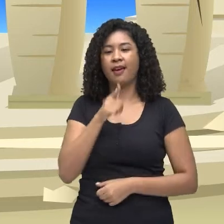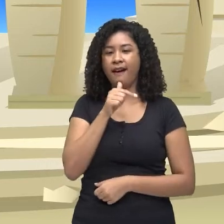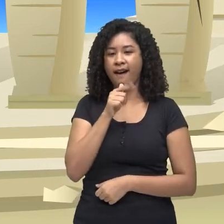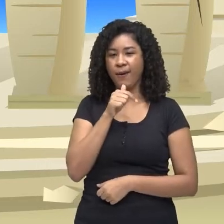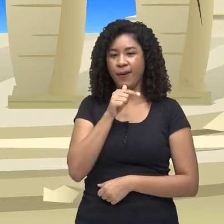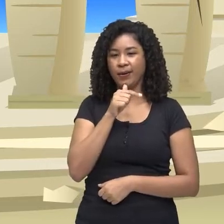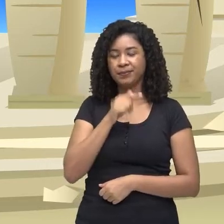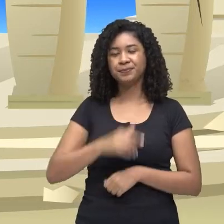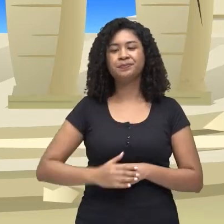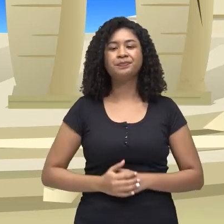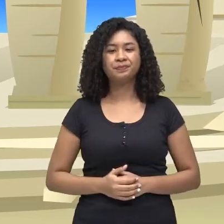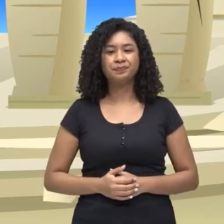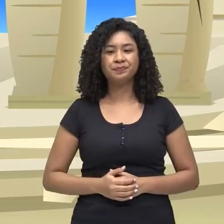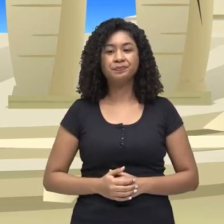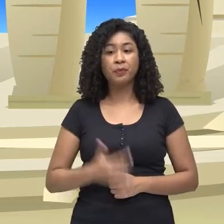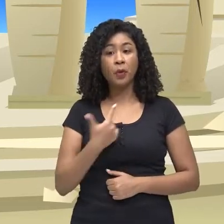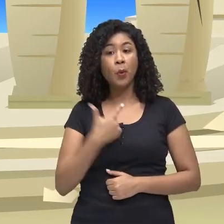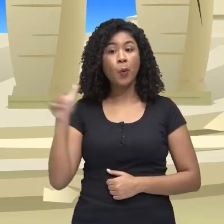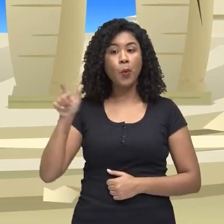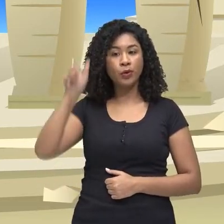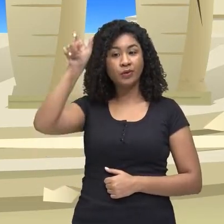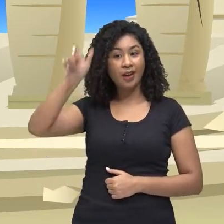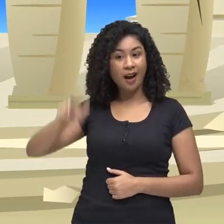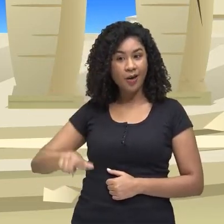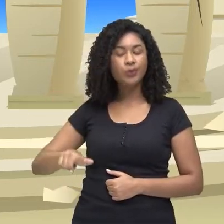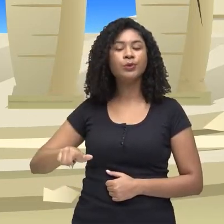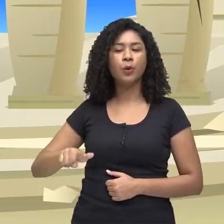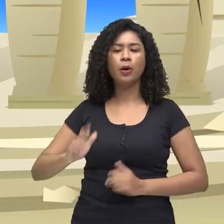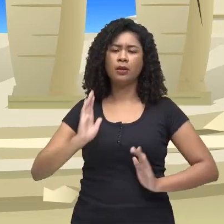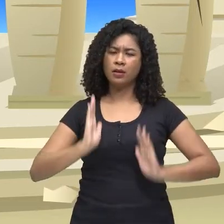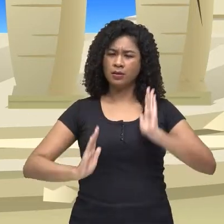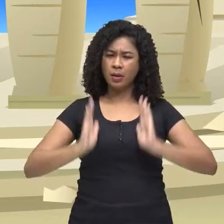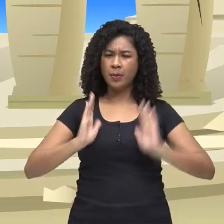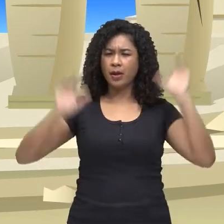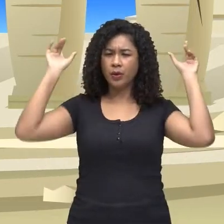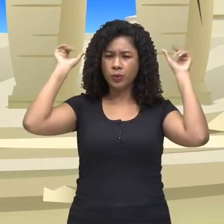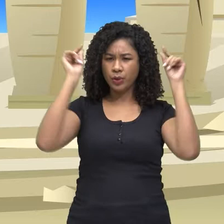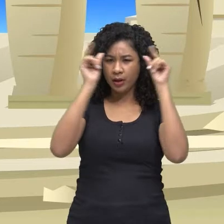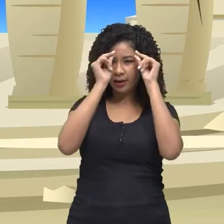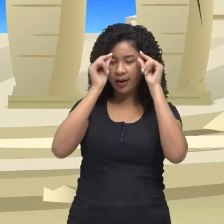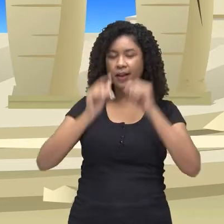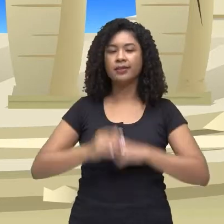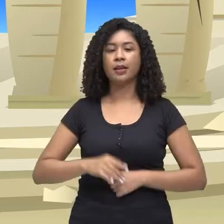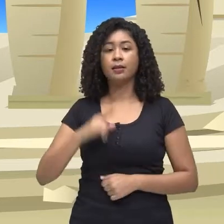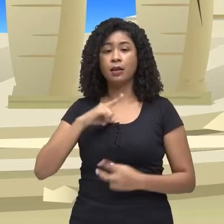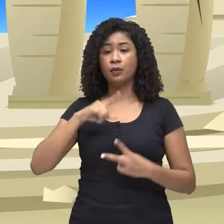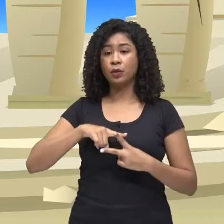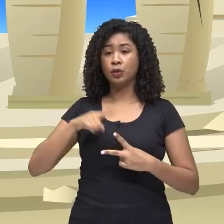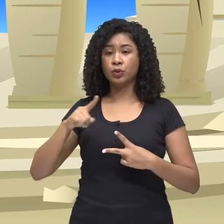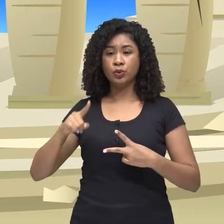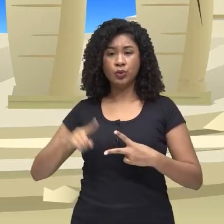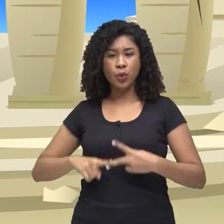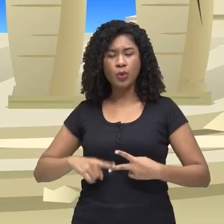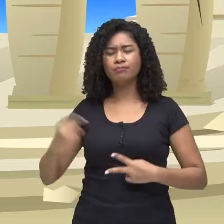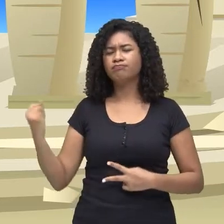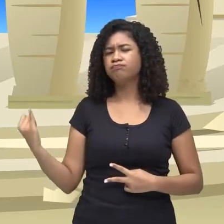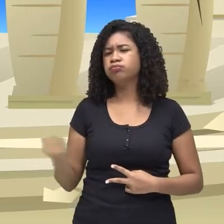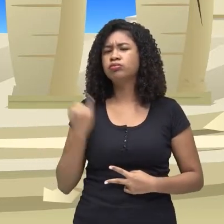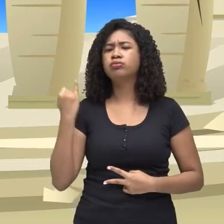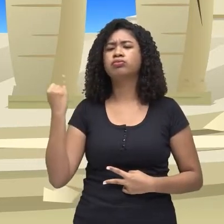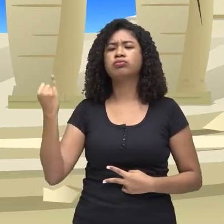de Tales de Mileto, nessa época aqui da Grécia Antiga, nós tivemos dois filósofos extremamente